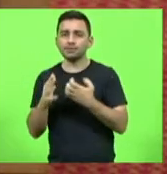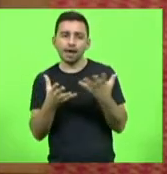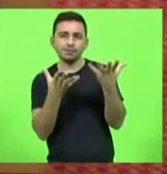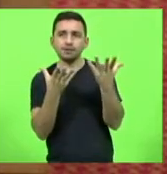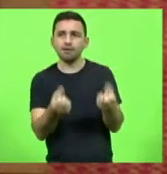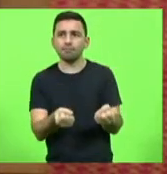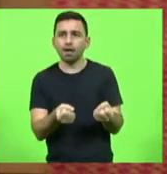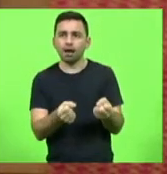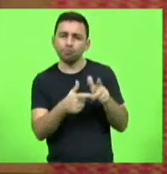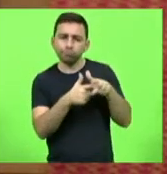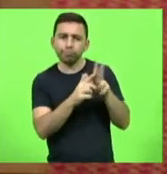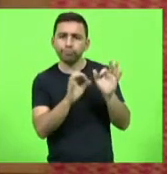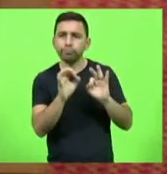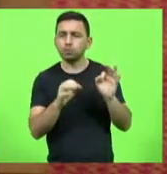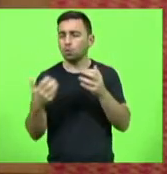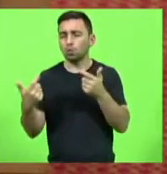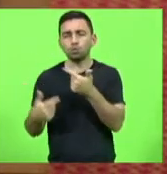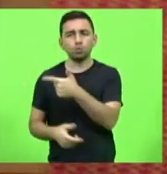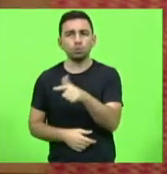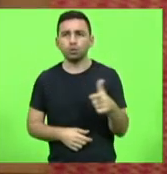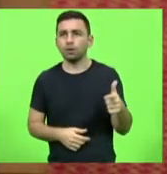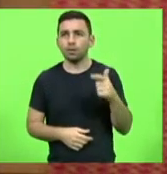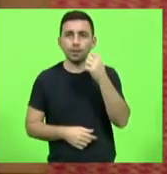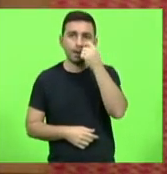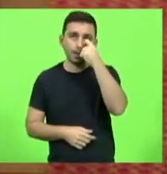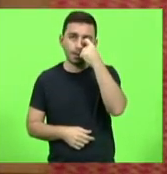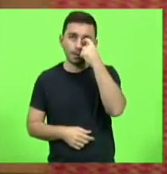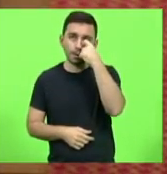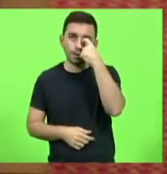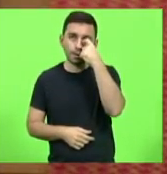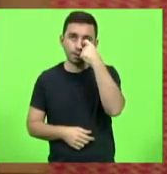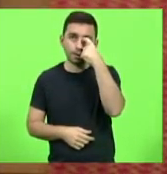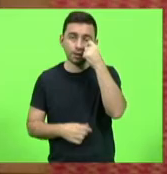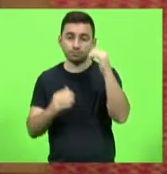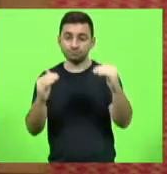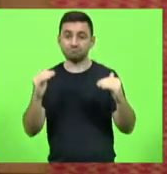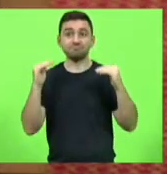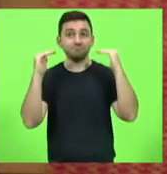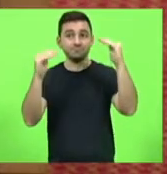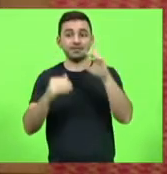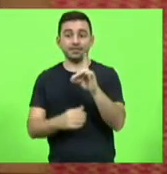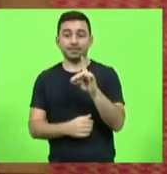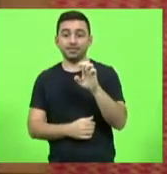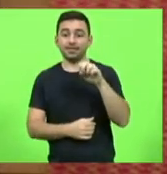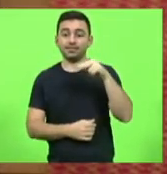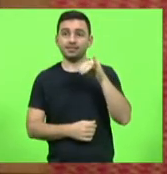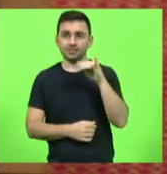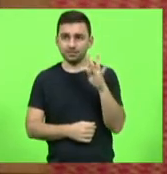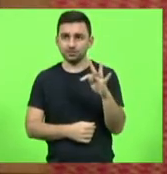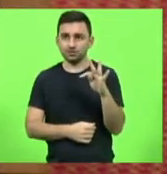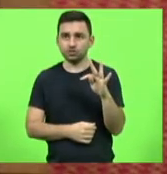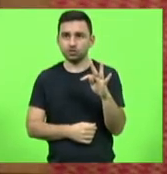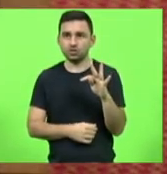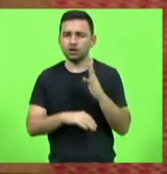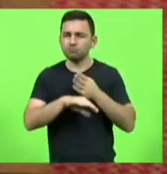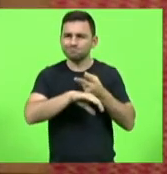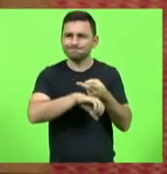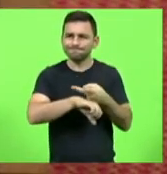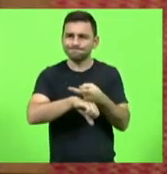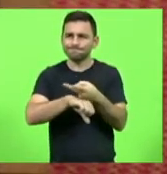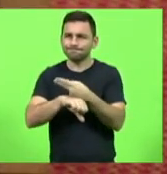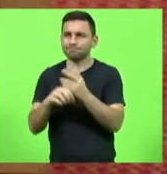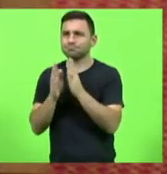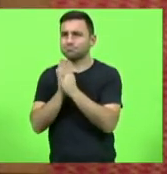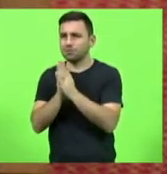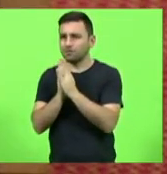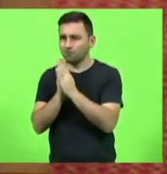a manutenção. O superintendente Denit procurou a empresa que fazia, implorando para